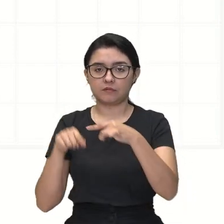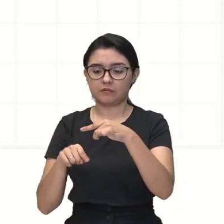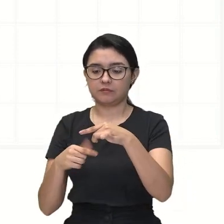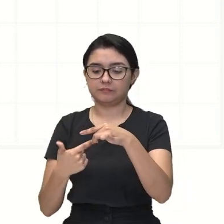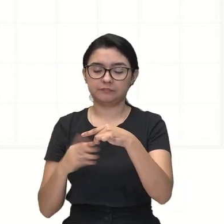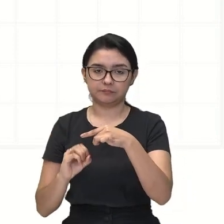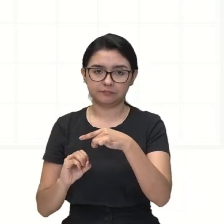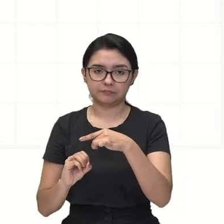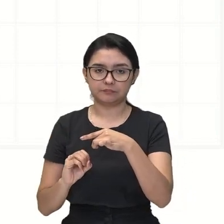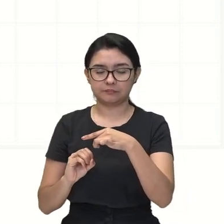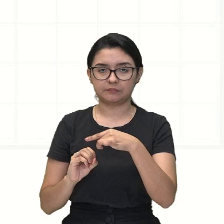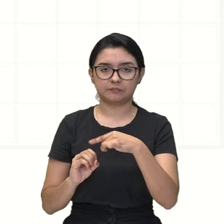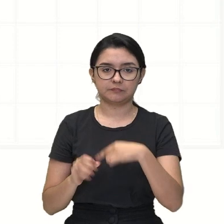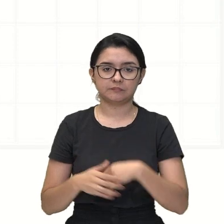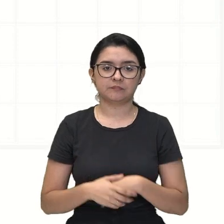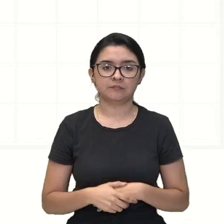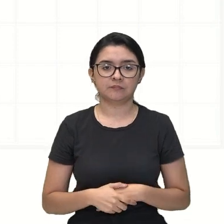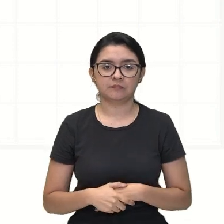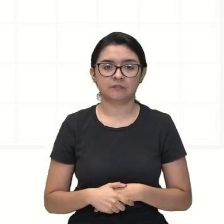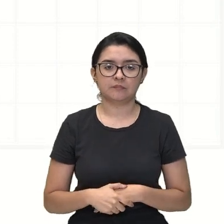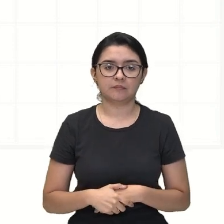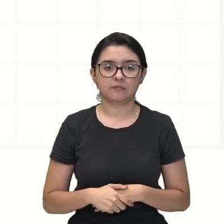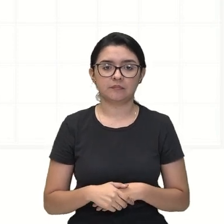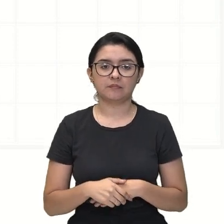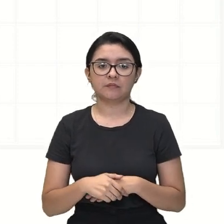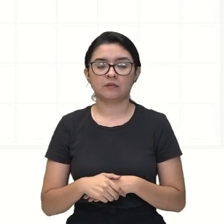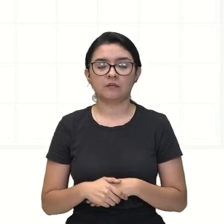né, igual a